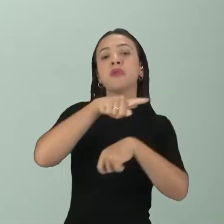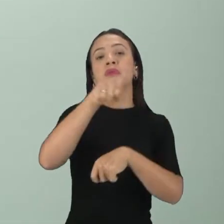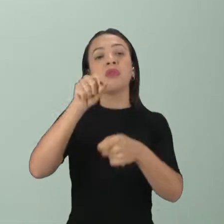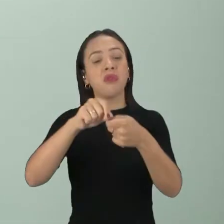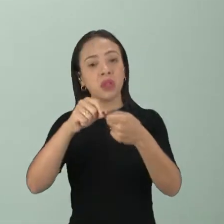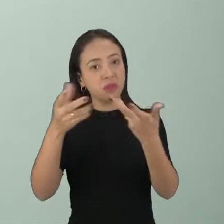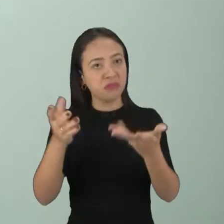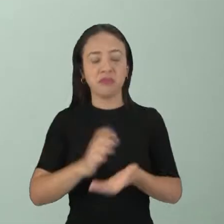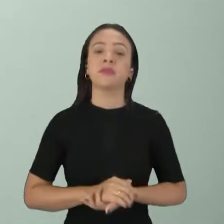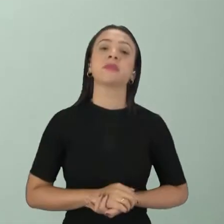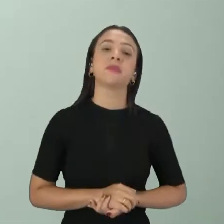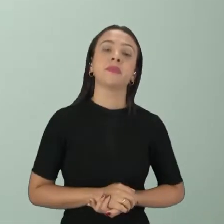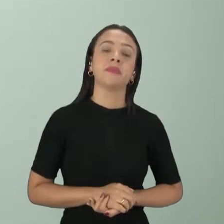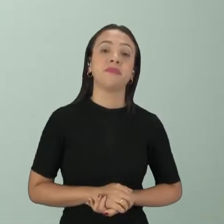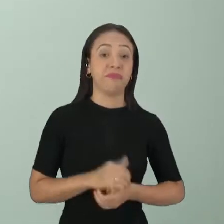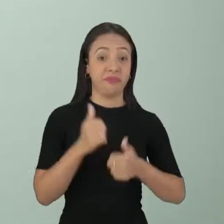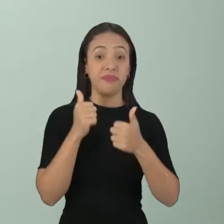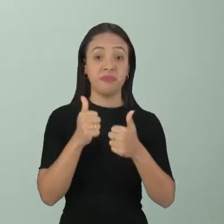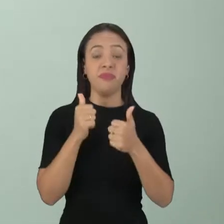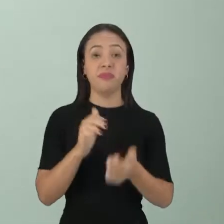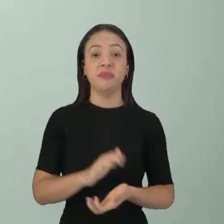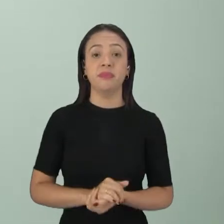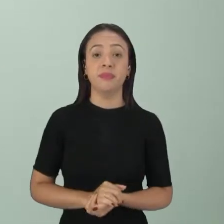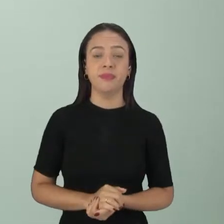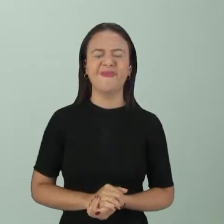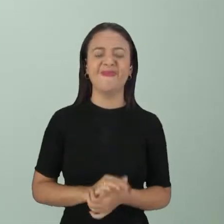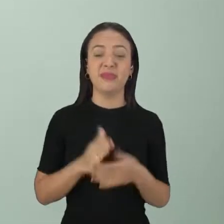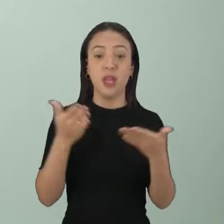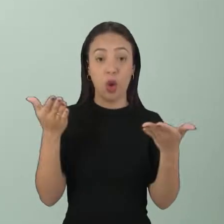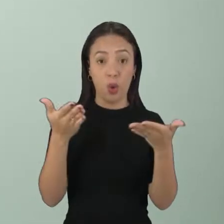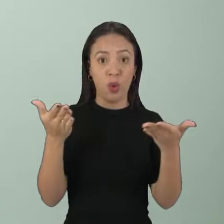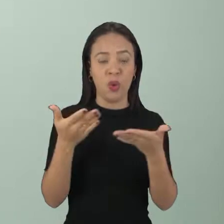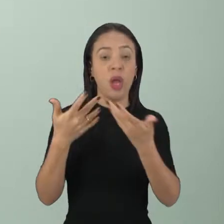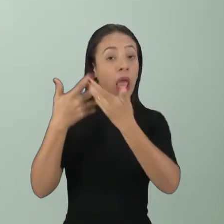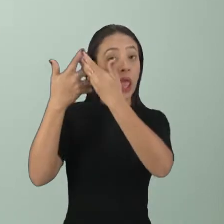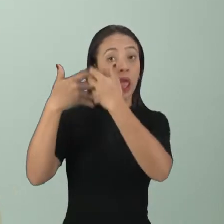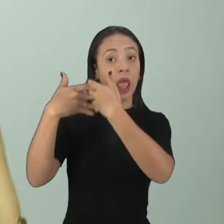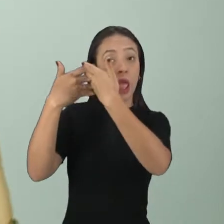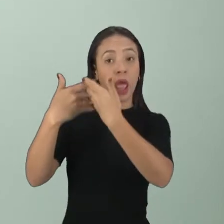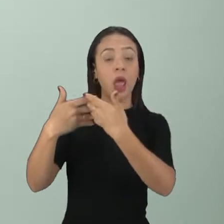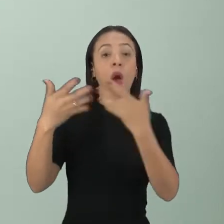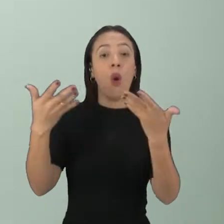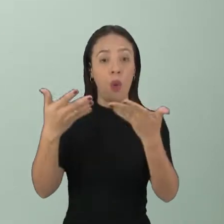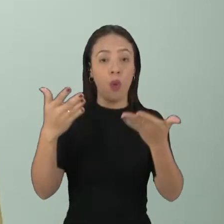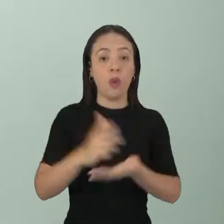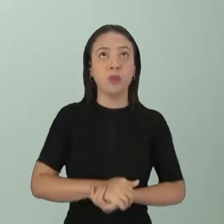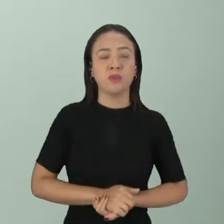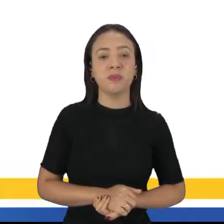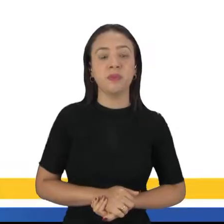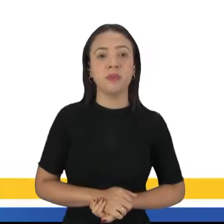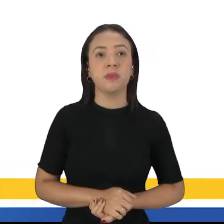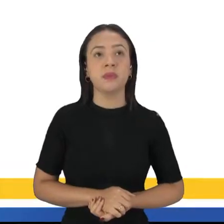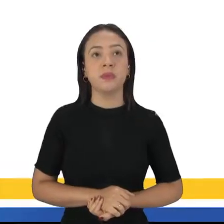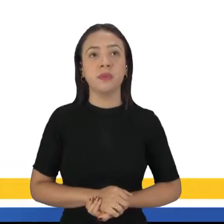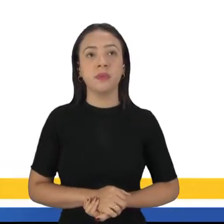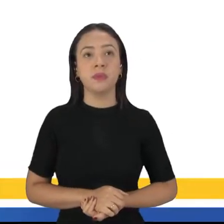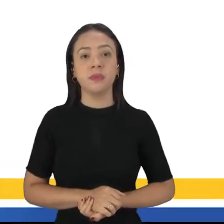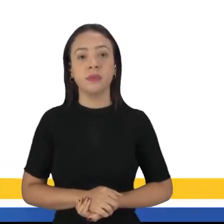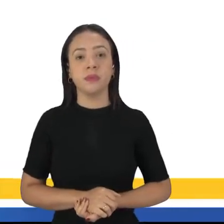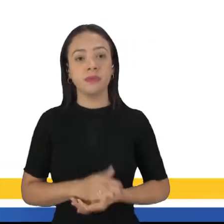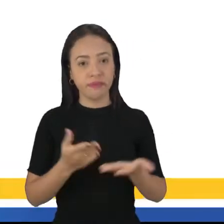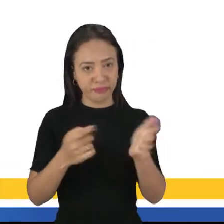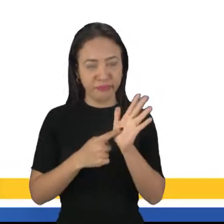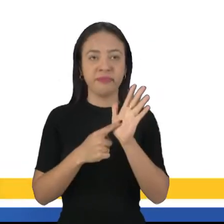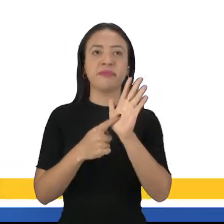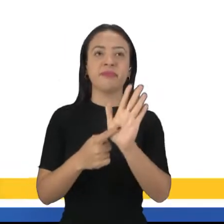vier se aventurar por aí, certo? Então aqui a gente vai refletir um pouco sobre isso hoje. Então, o que